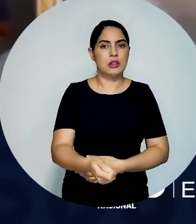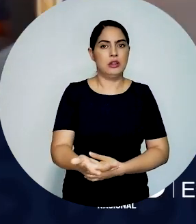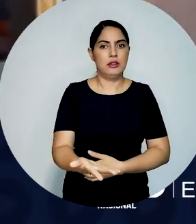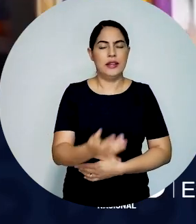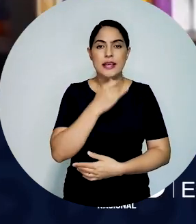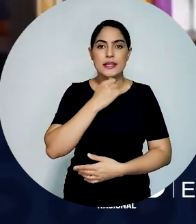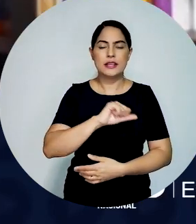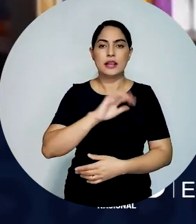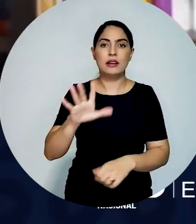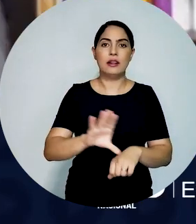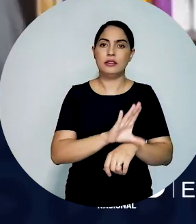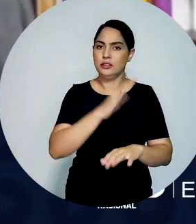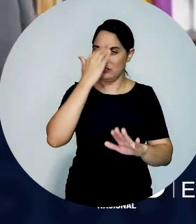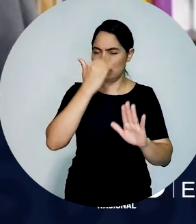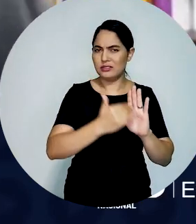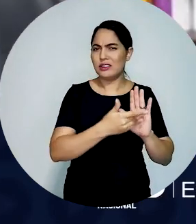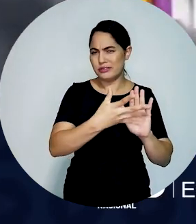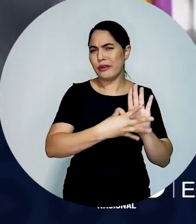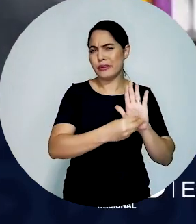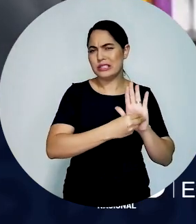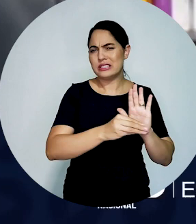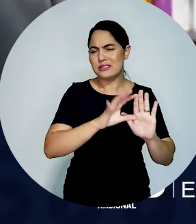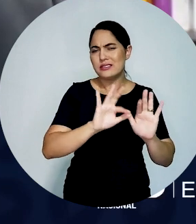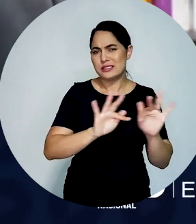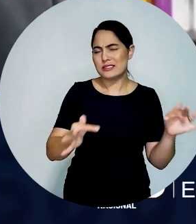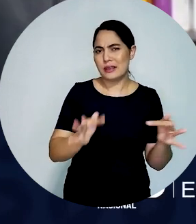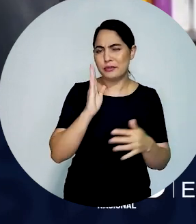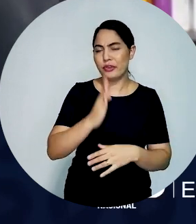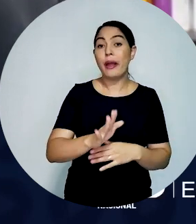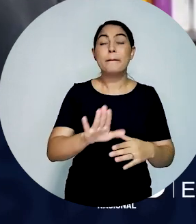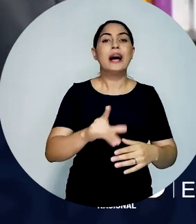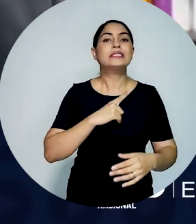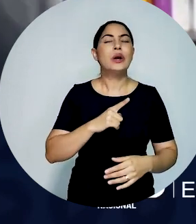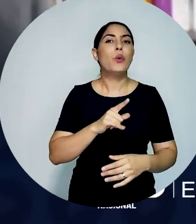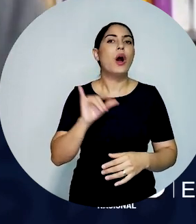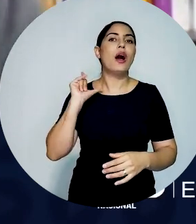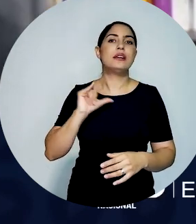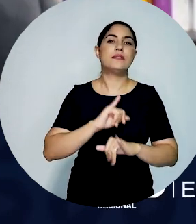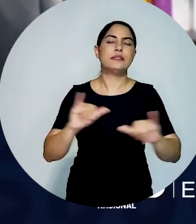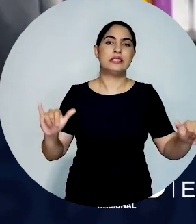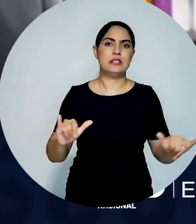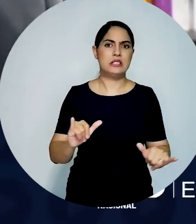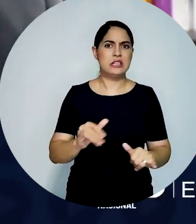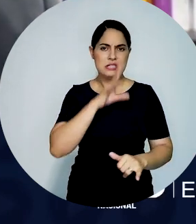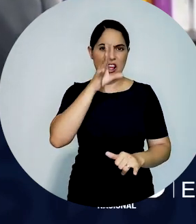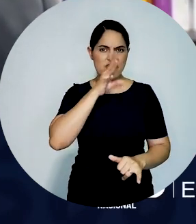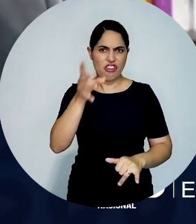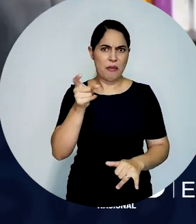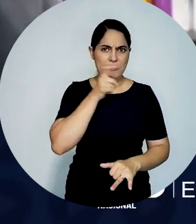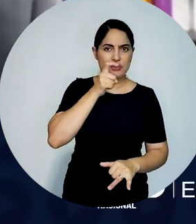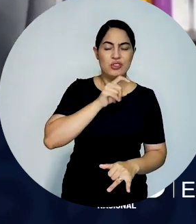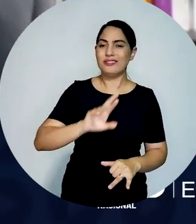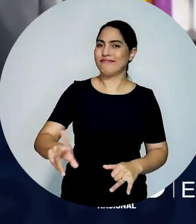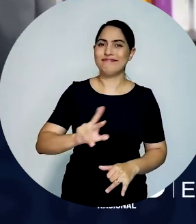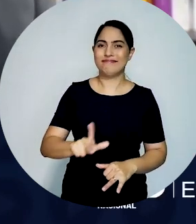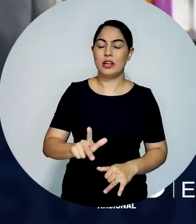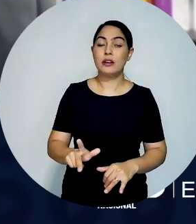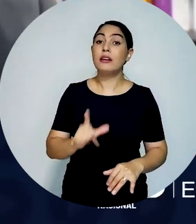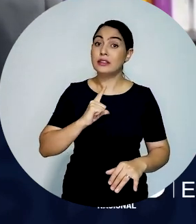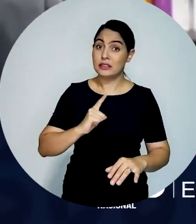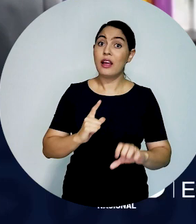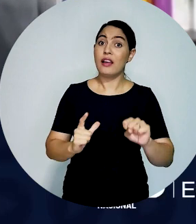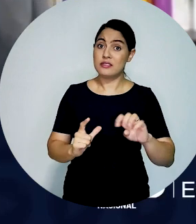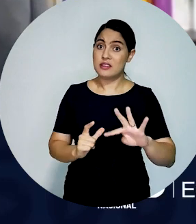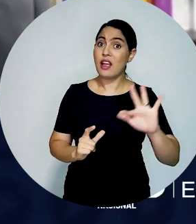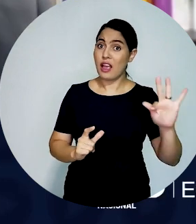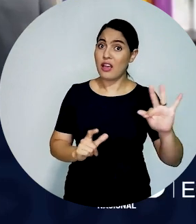as sentenças anteriores que tinham aplicado aquela lei que o Supremo declarou inconstitucional, por exemplo, para ficar só nesse exemplo mais simples e direto. E, como eu disse antes, não